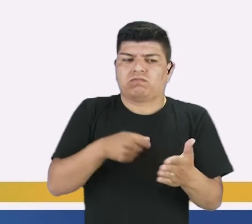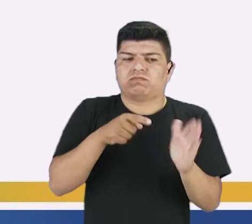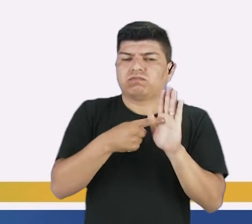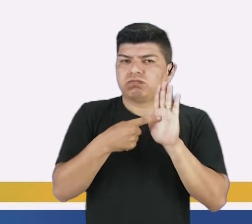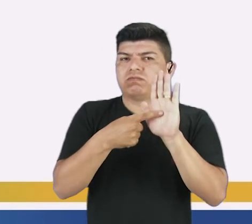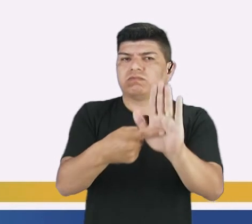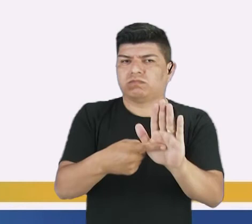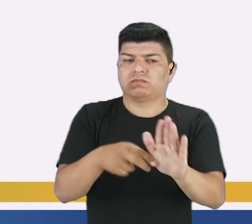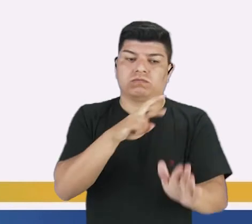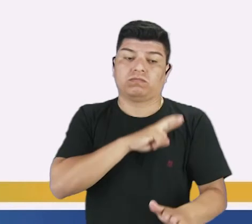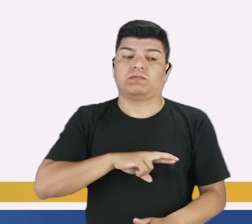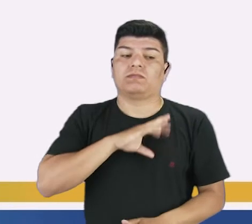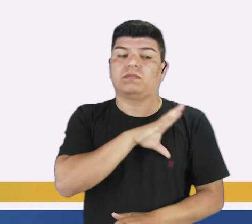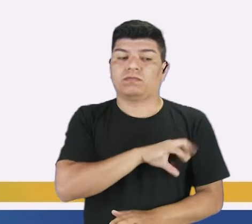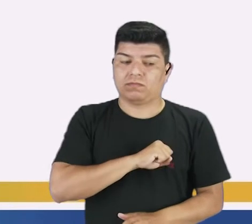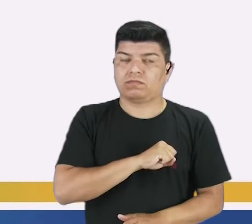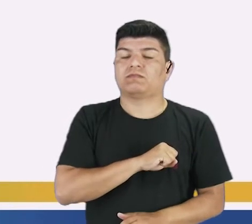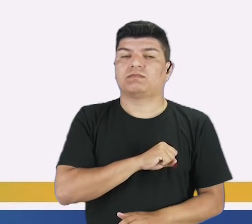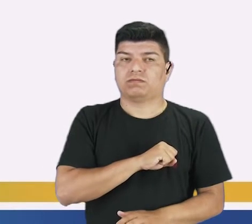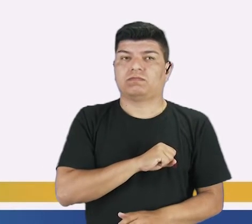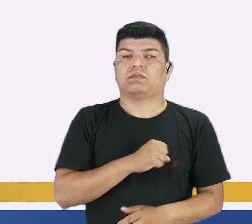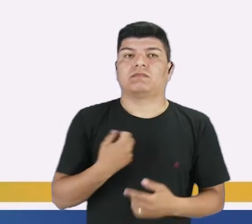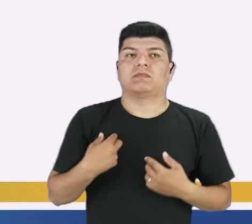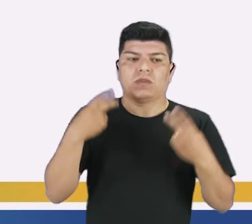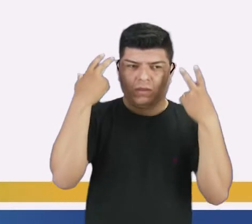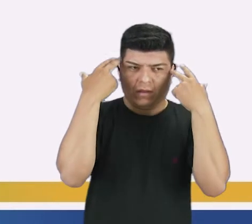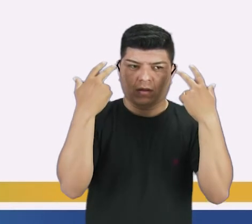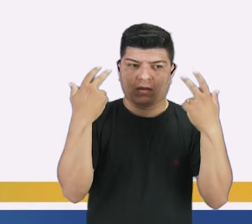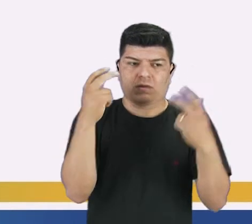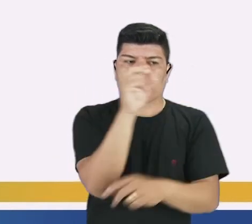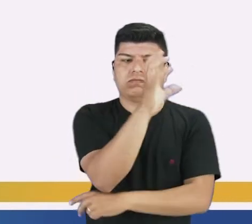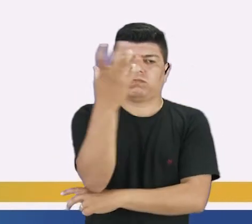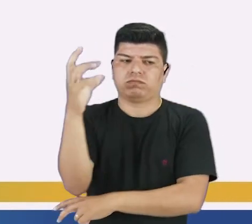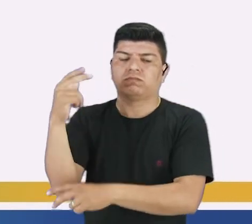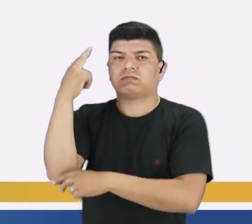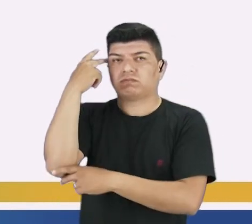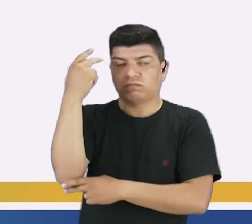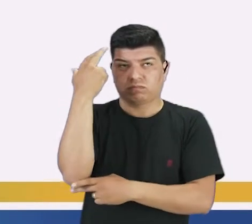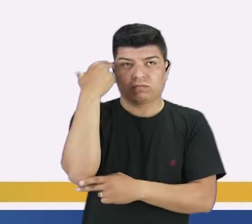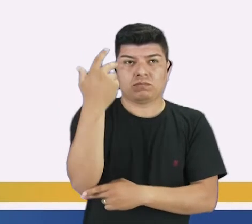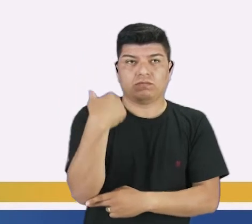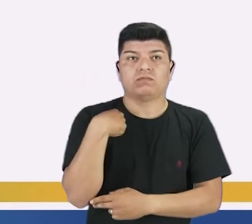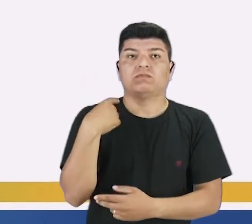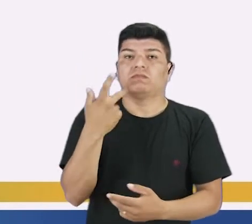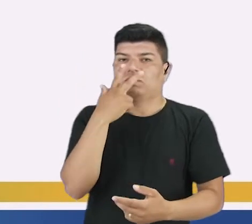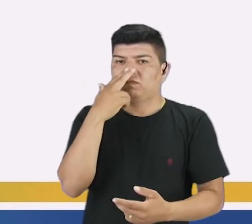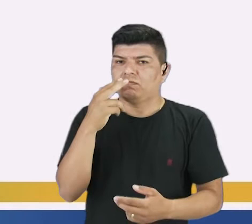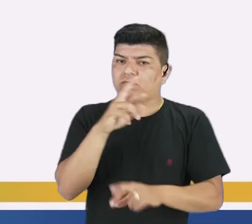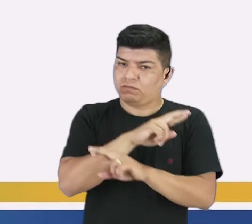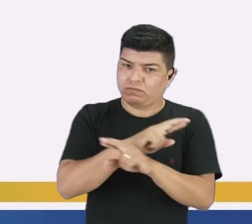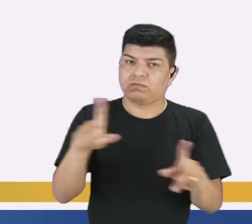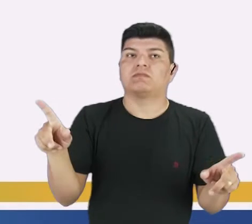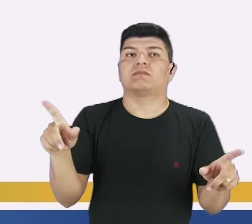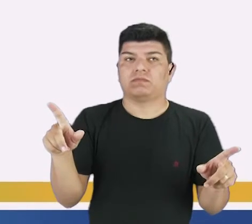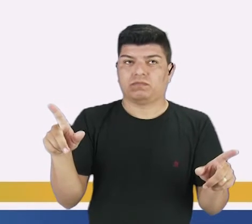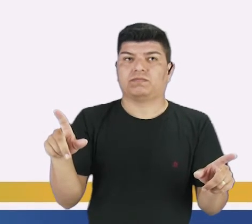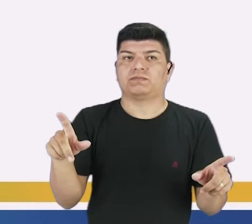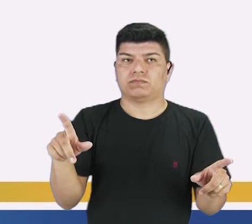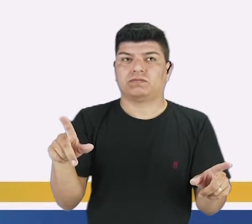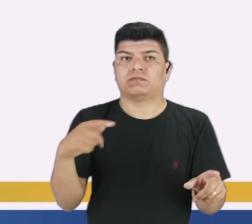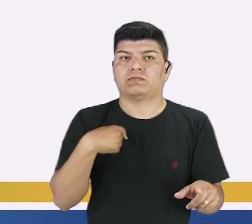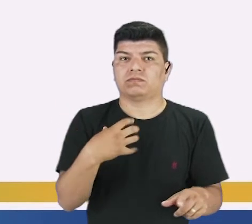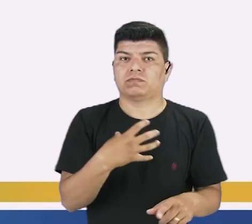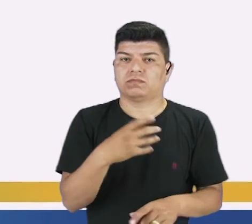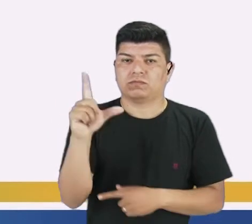romantismo. E o naturalismo, o que é esse naturalismo? É o exagero do realismo, é um desdobramento desse